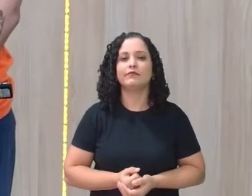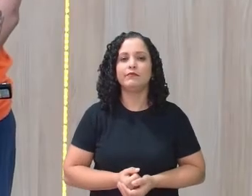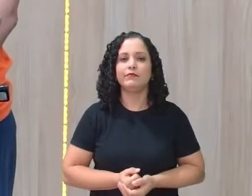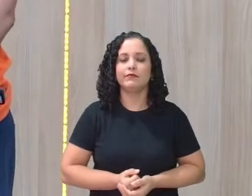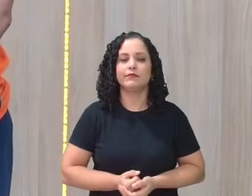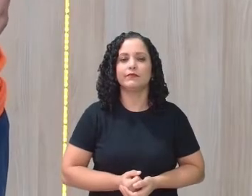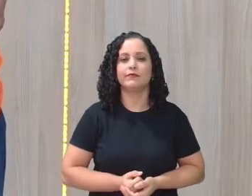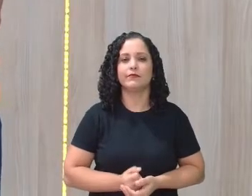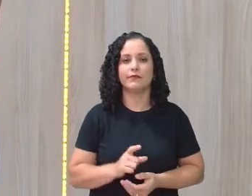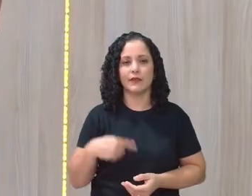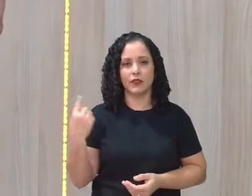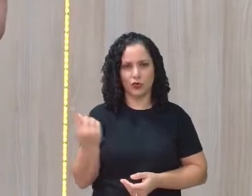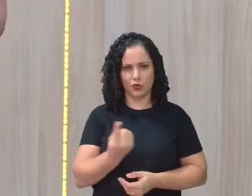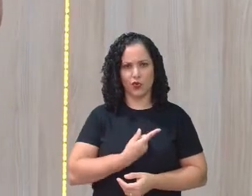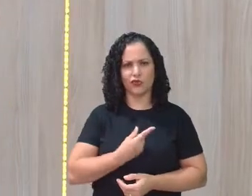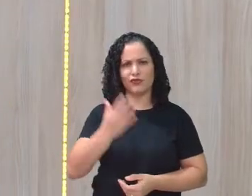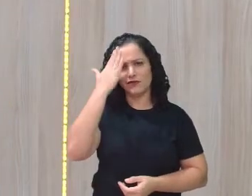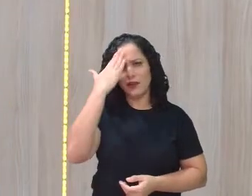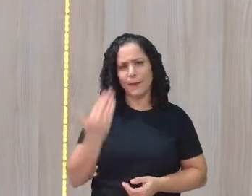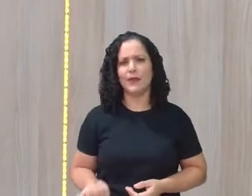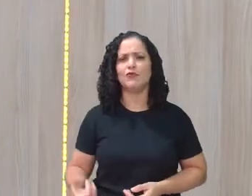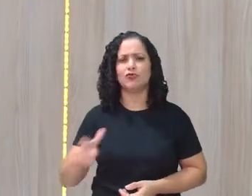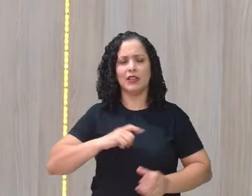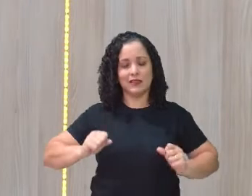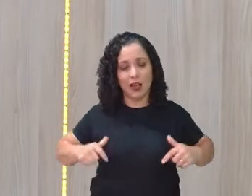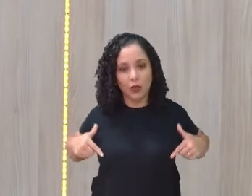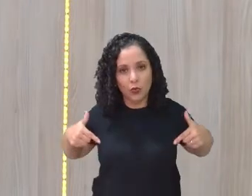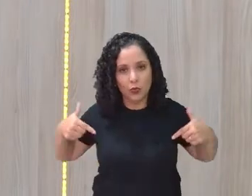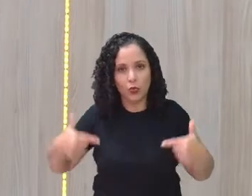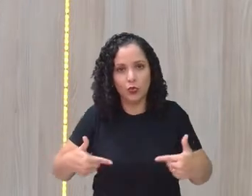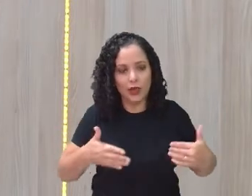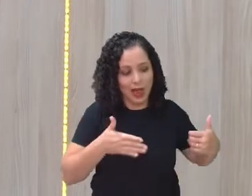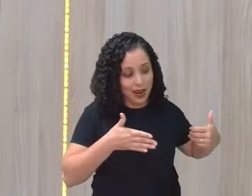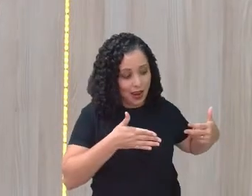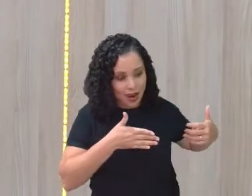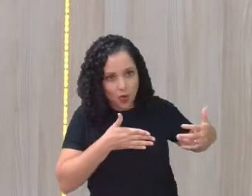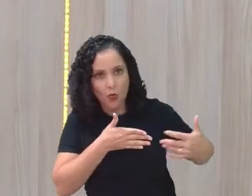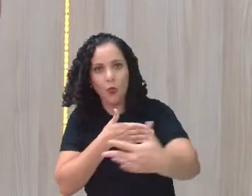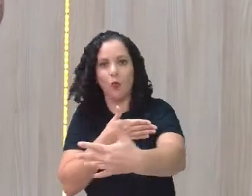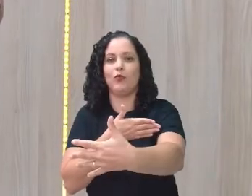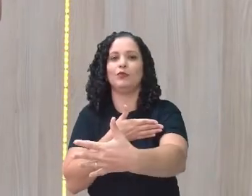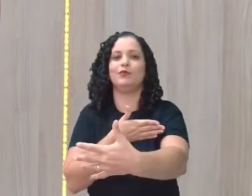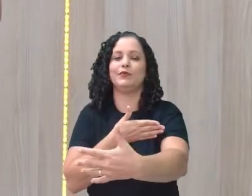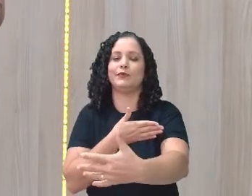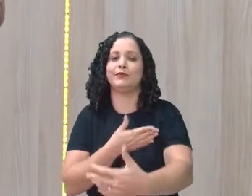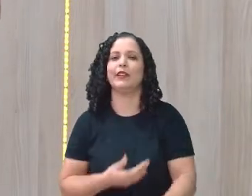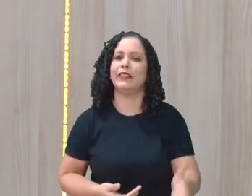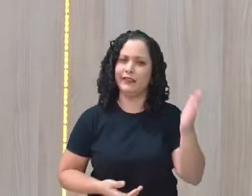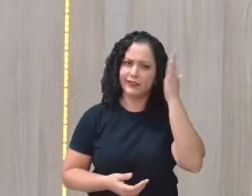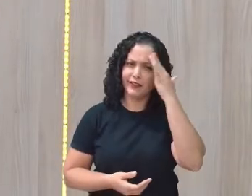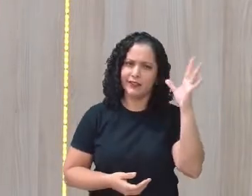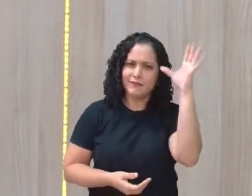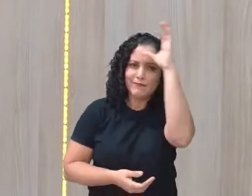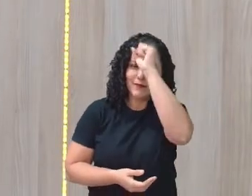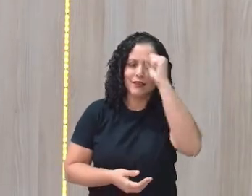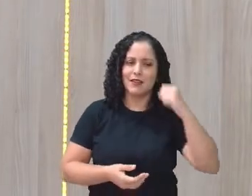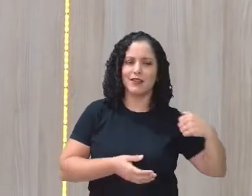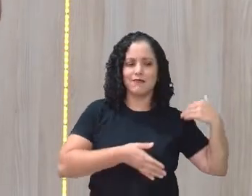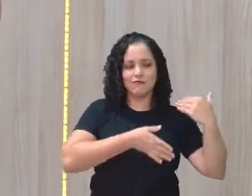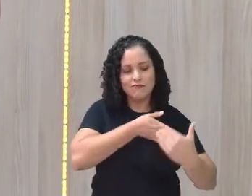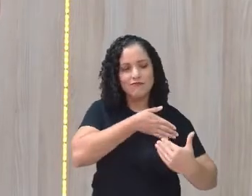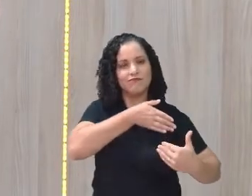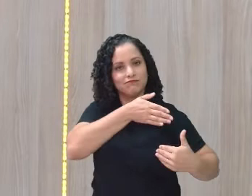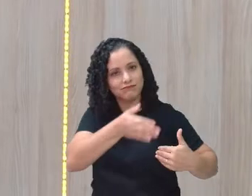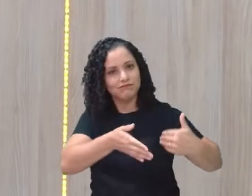sabe que a gente tem essa caminhada ainda muito longa pela frente, a gente vai entender isso nas aulas, né? Quando a gente for